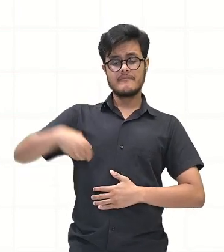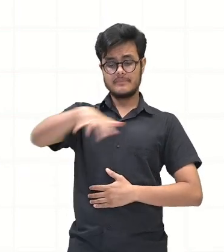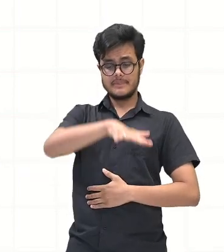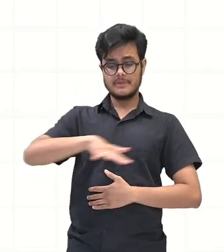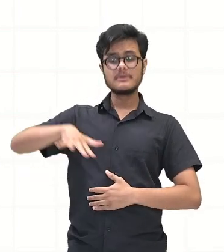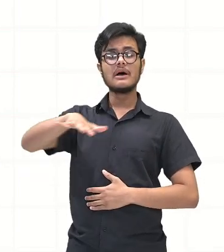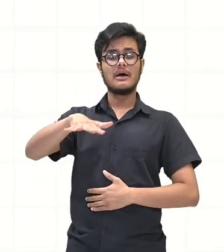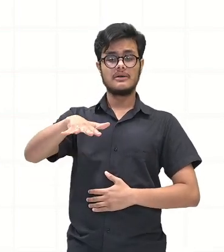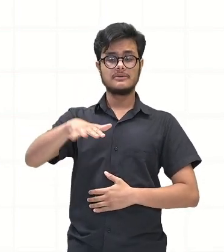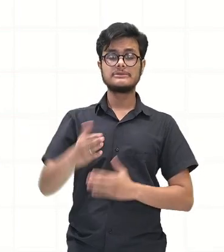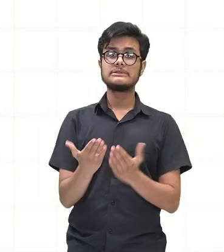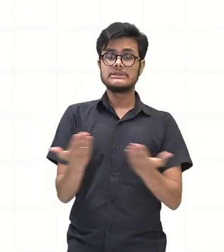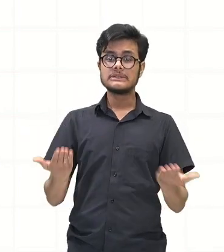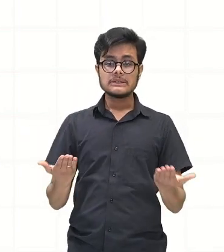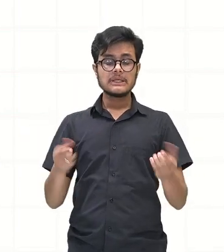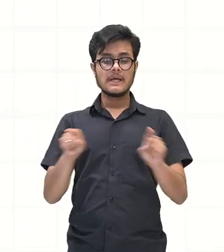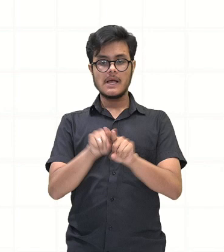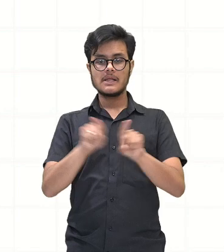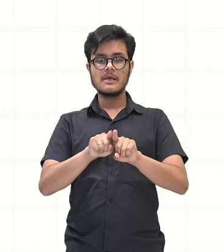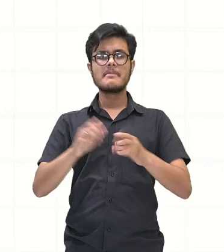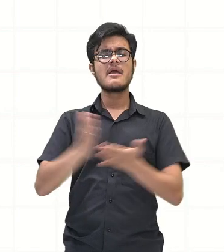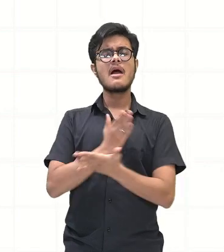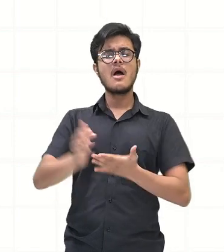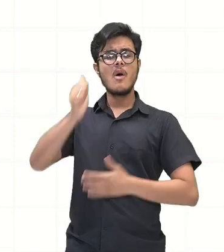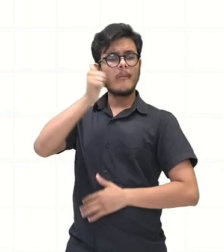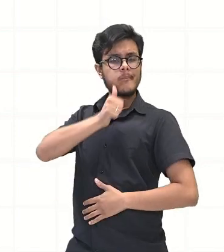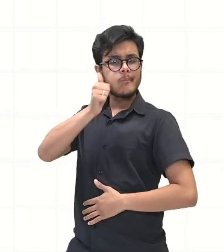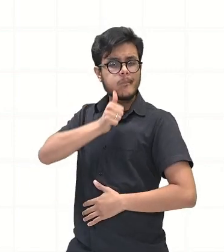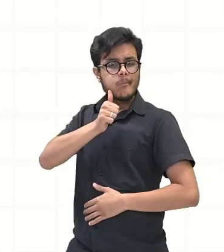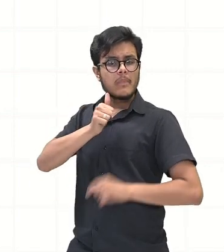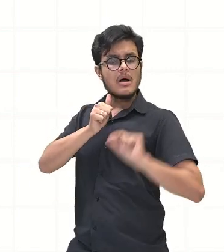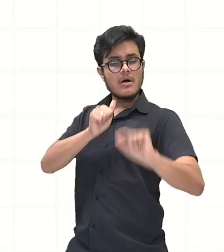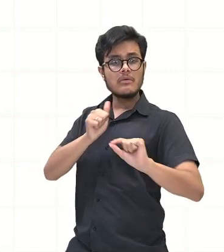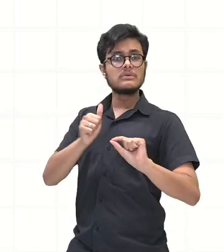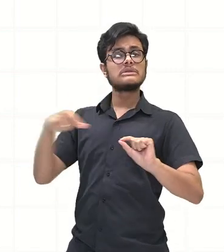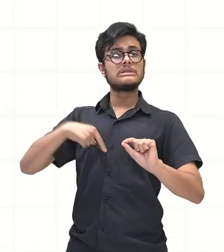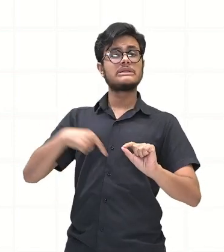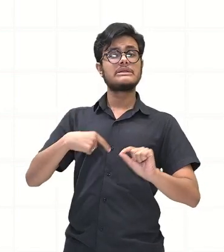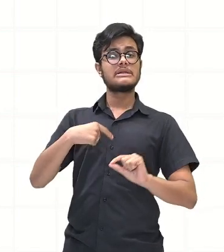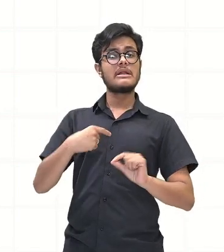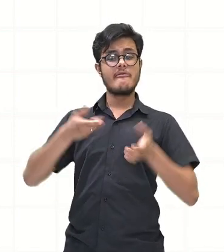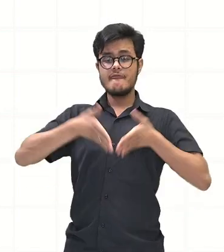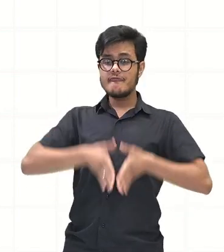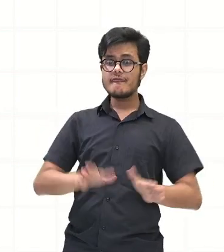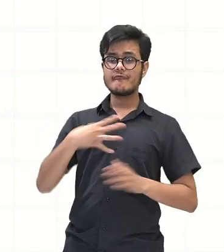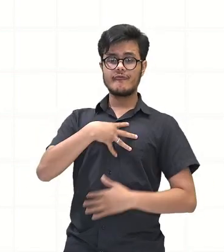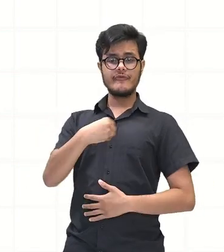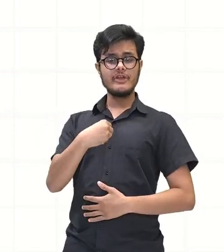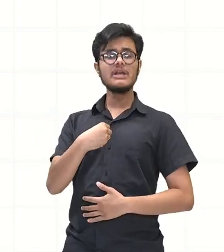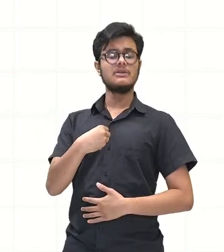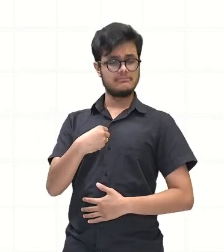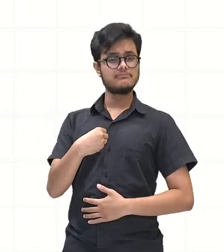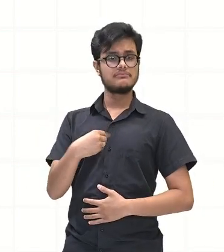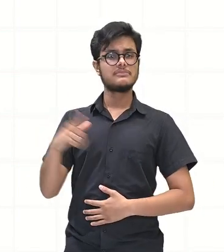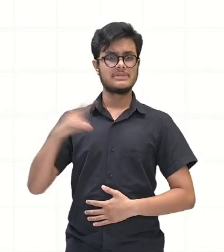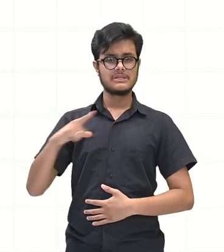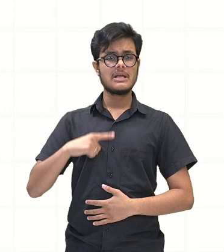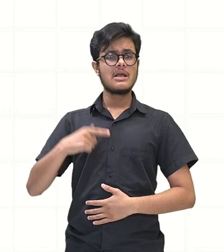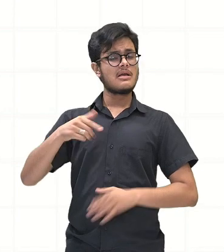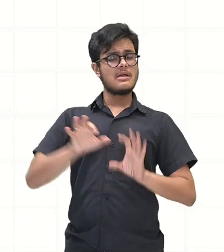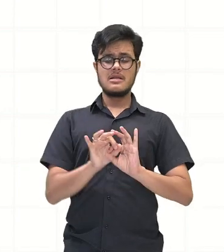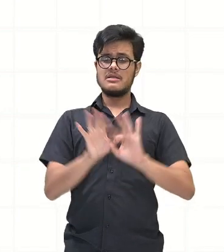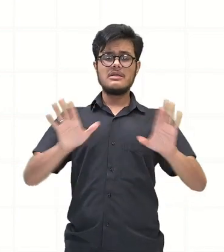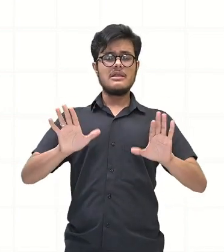realidade. Além disso, as mulheres também poderiam gerar novos filhos que seriam considerados livres